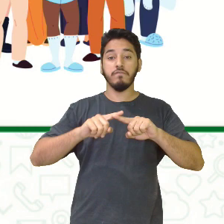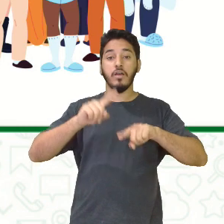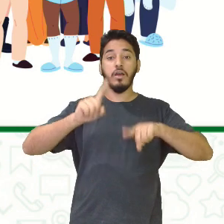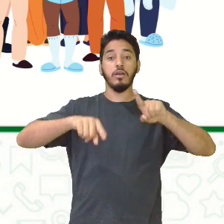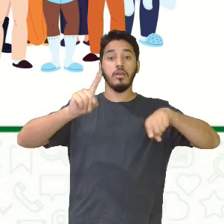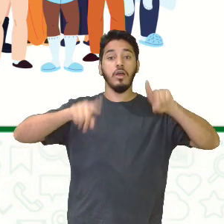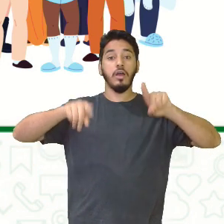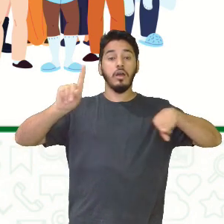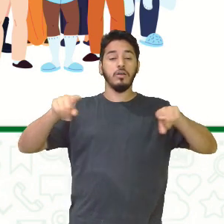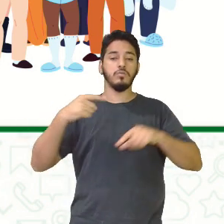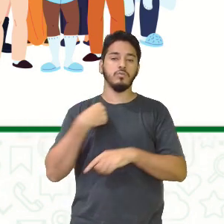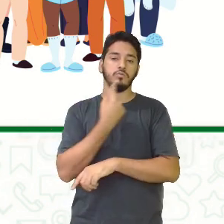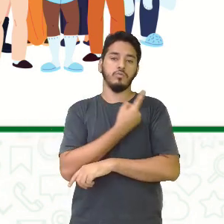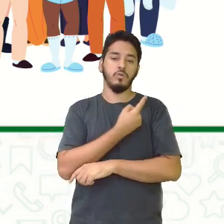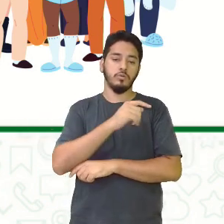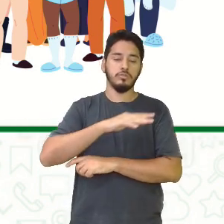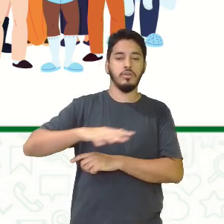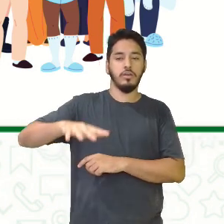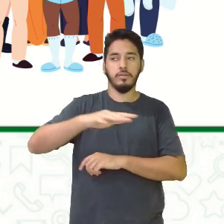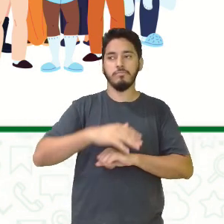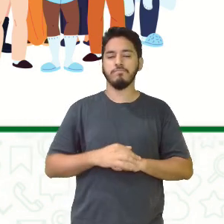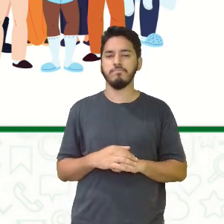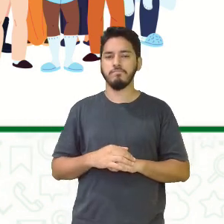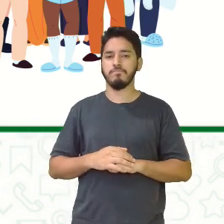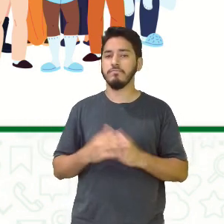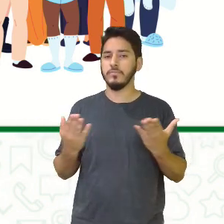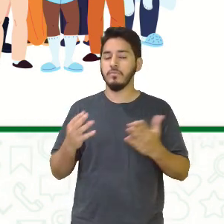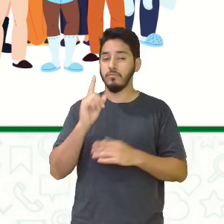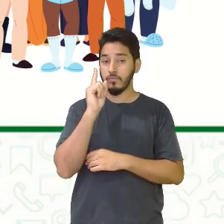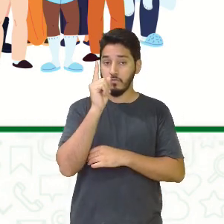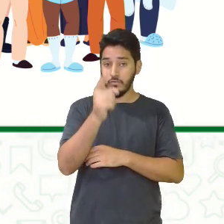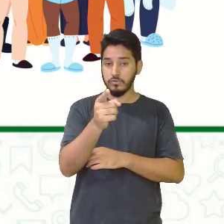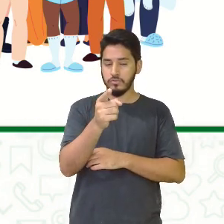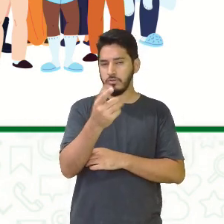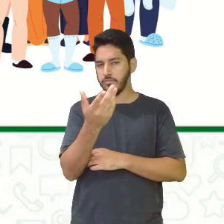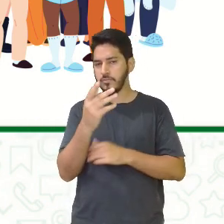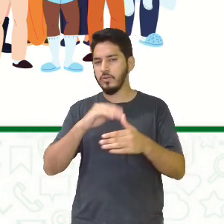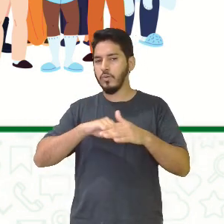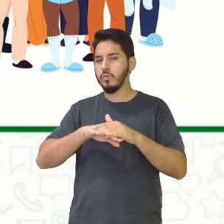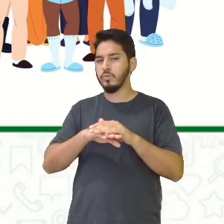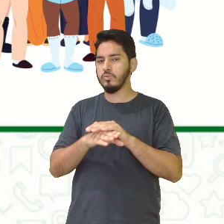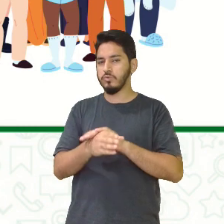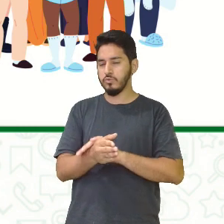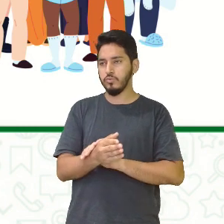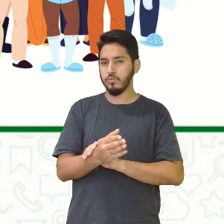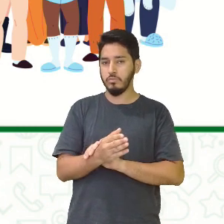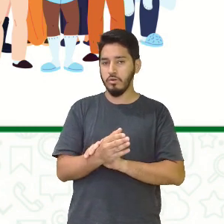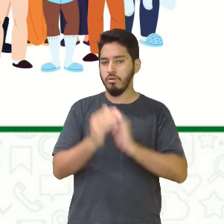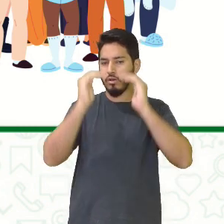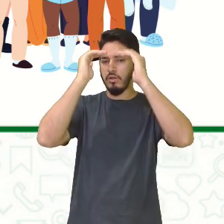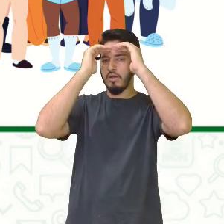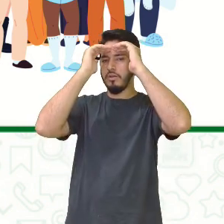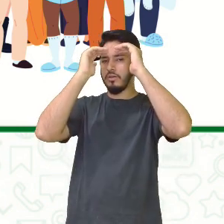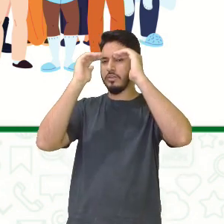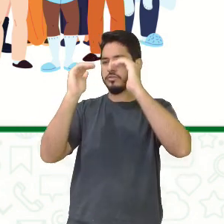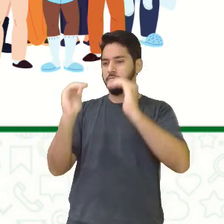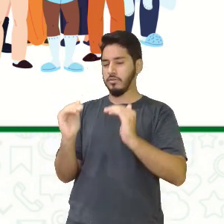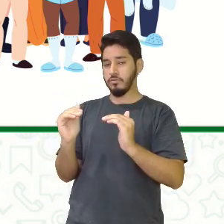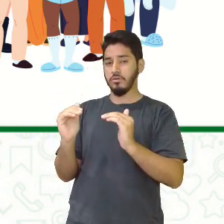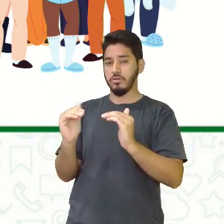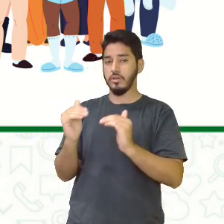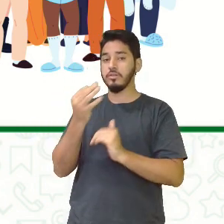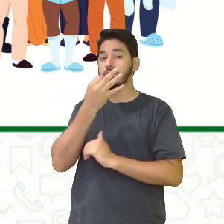variada no nosso território. Então, você aí costuma respeitar